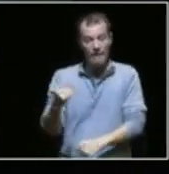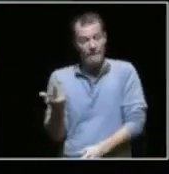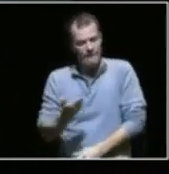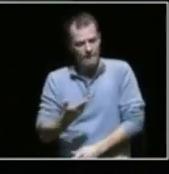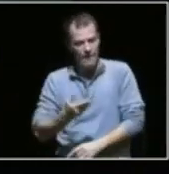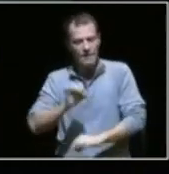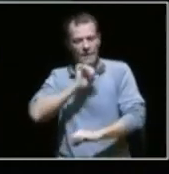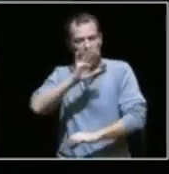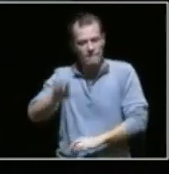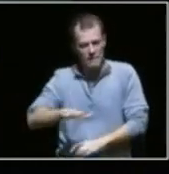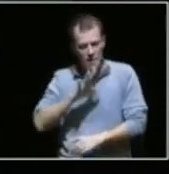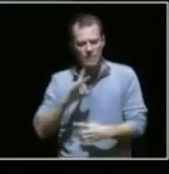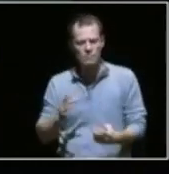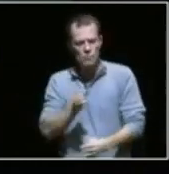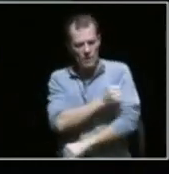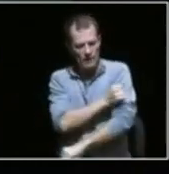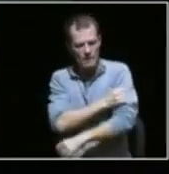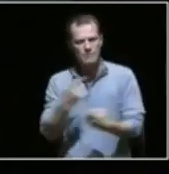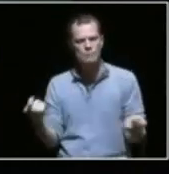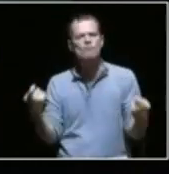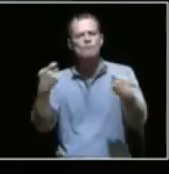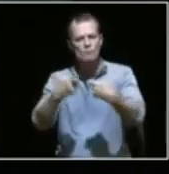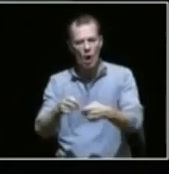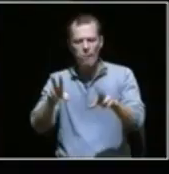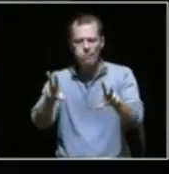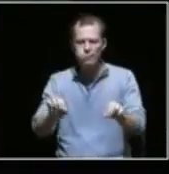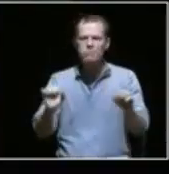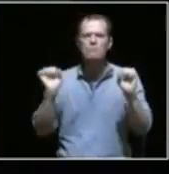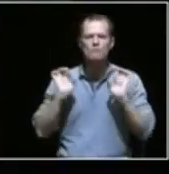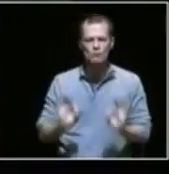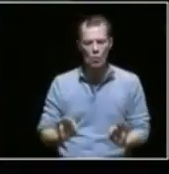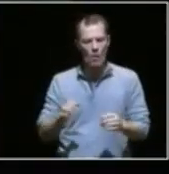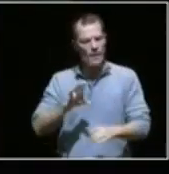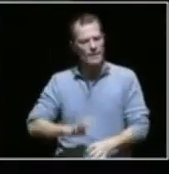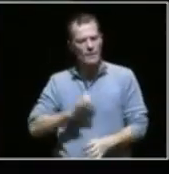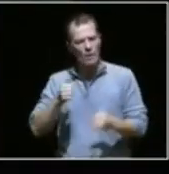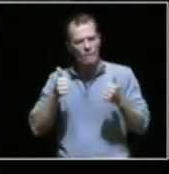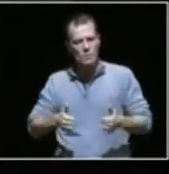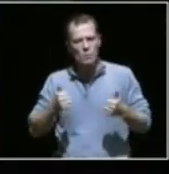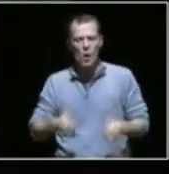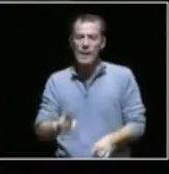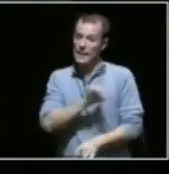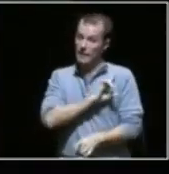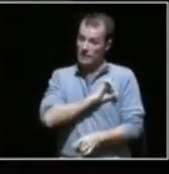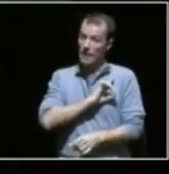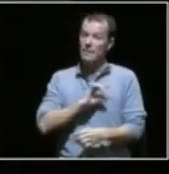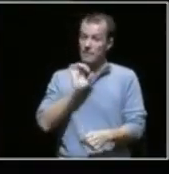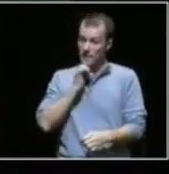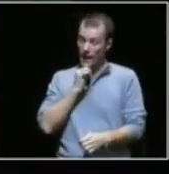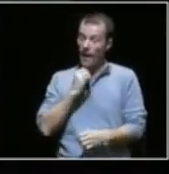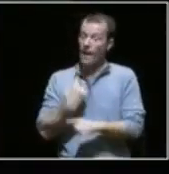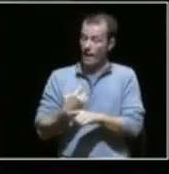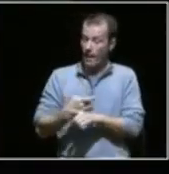habitação de dimensão adequada, em condições de higiene e conforto e que preserve a intimidade pessoal e a